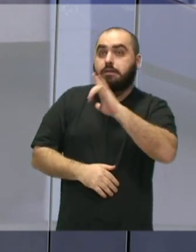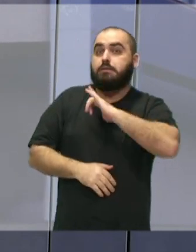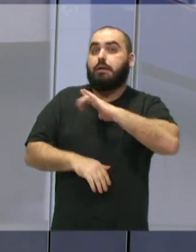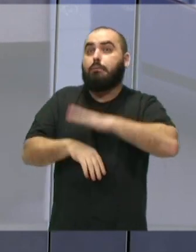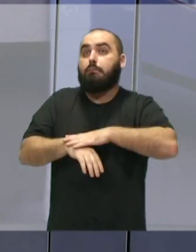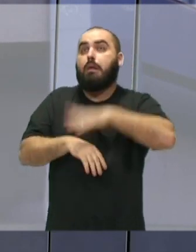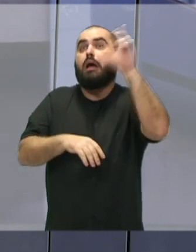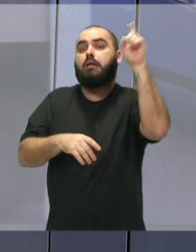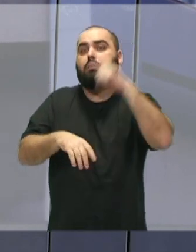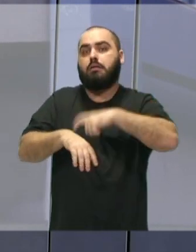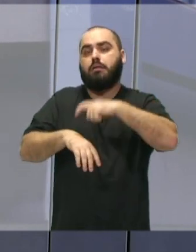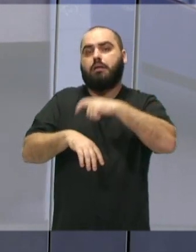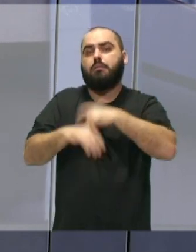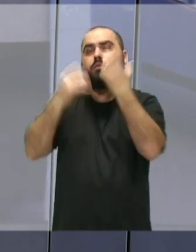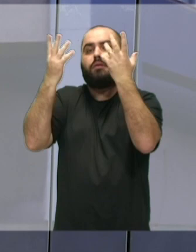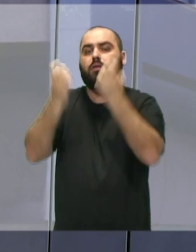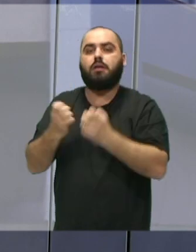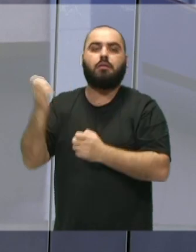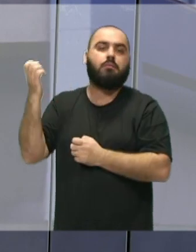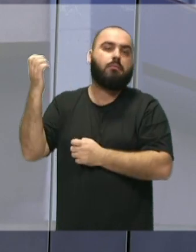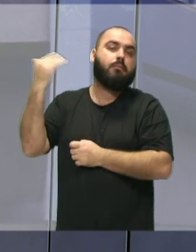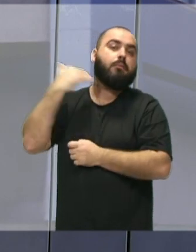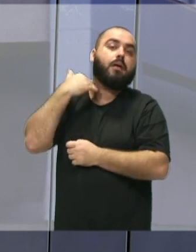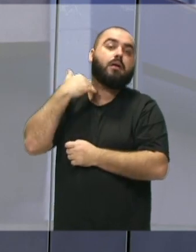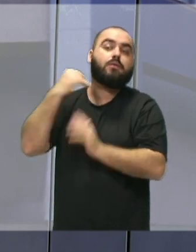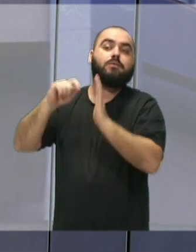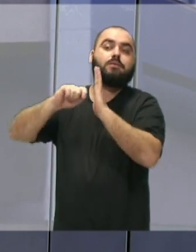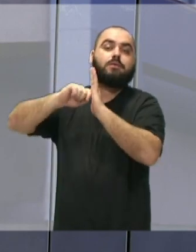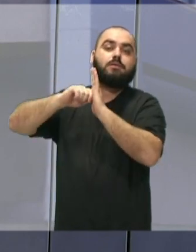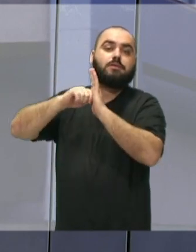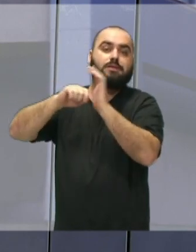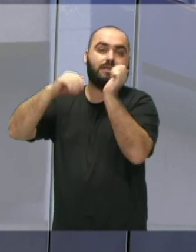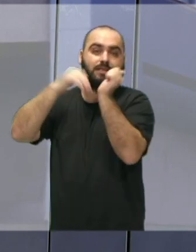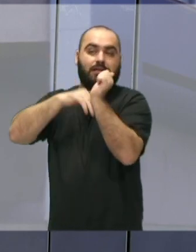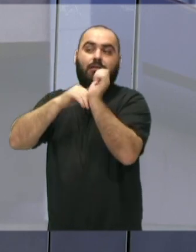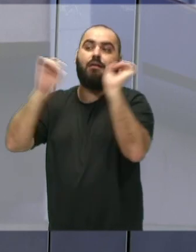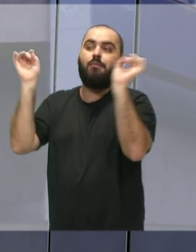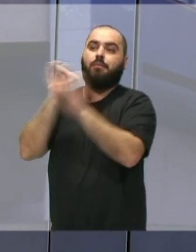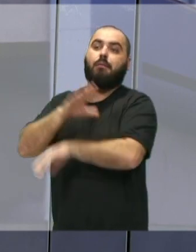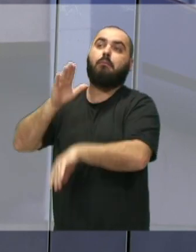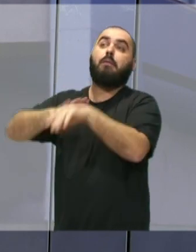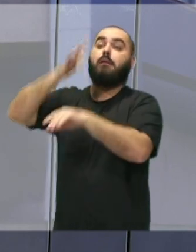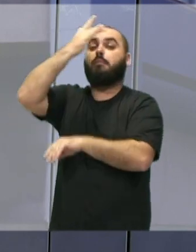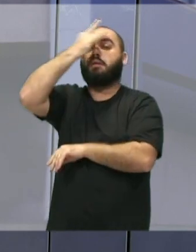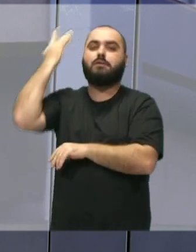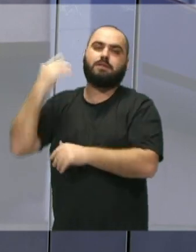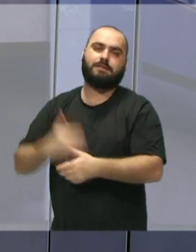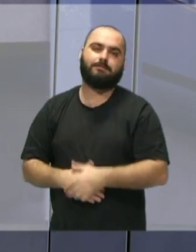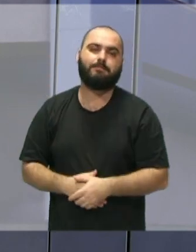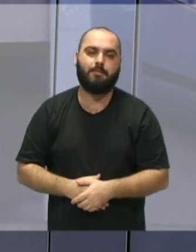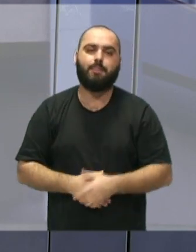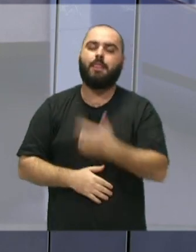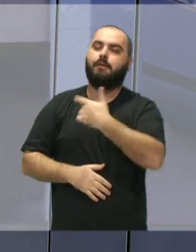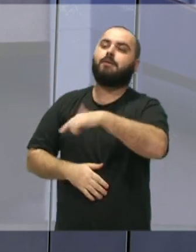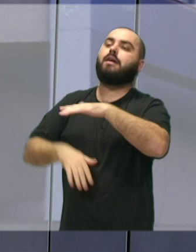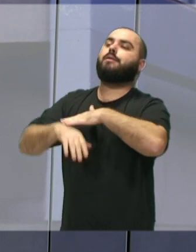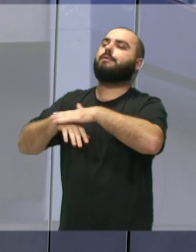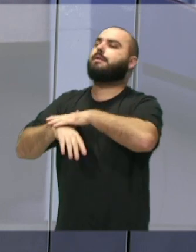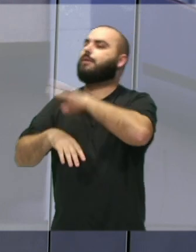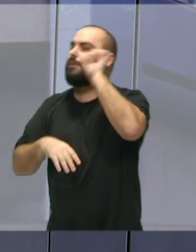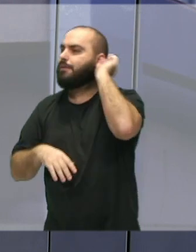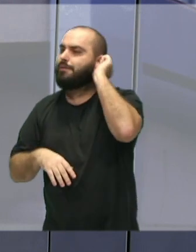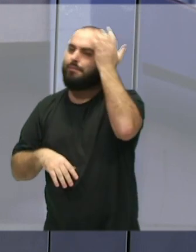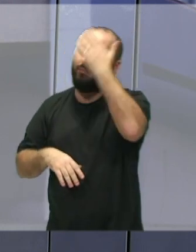eu gostaria de ter feito a quebra de sigilo bancário de mais pessoas. Dava, só que essas pessoas elas vão chegando na medida que a gente vai conversando, ouvindo as